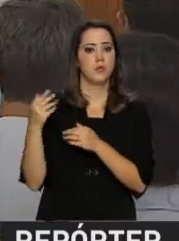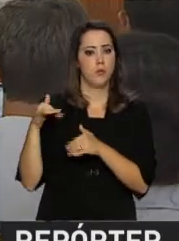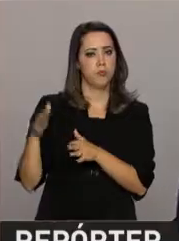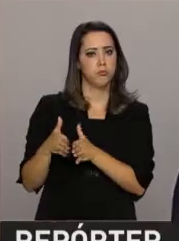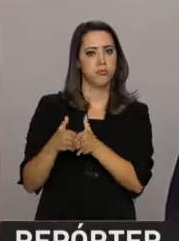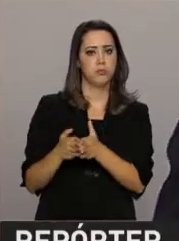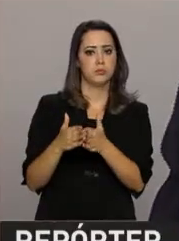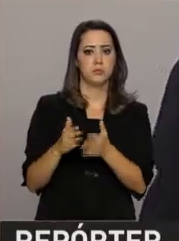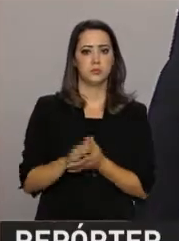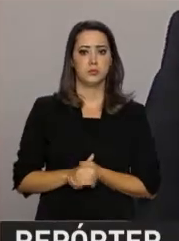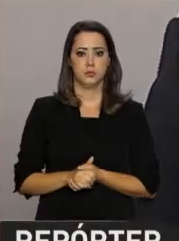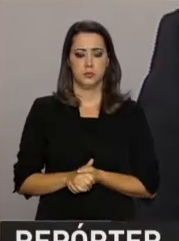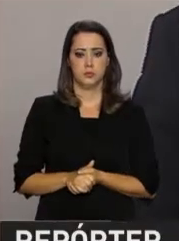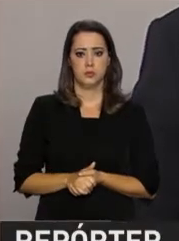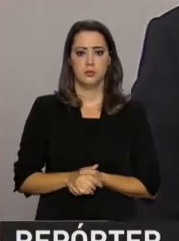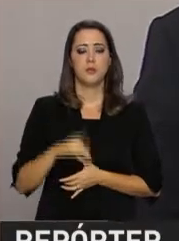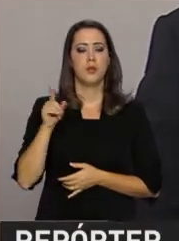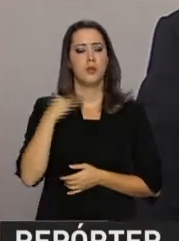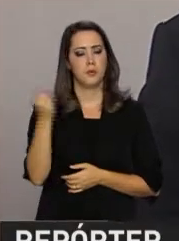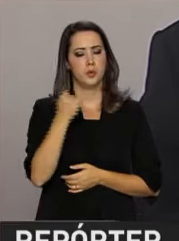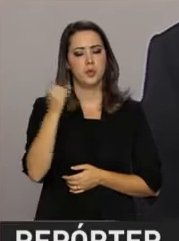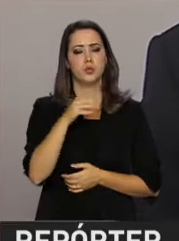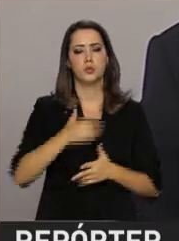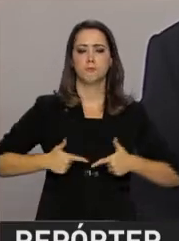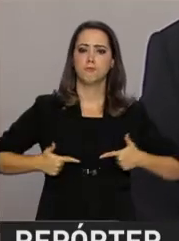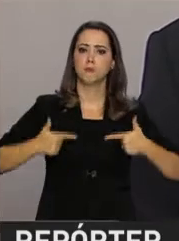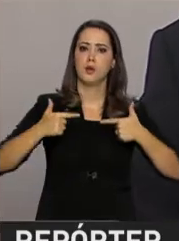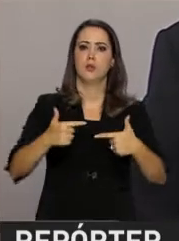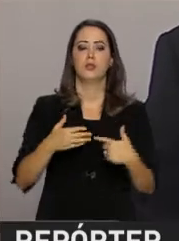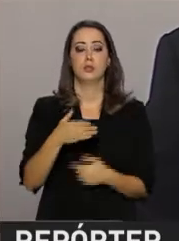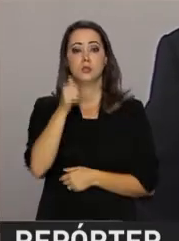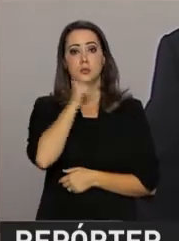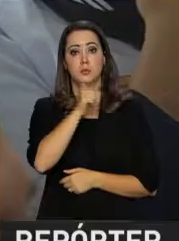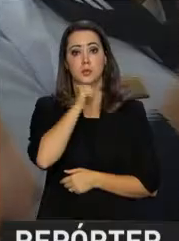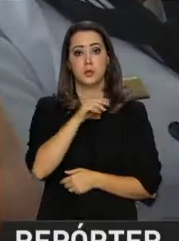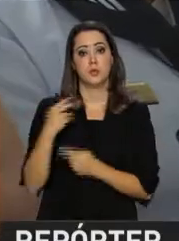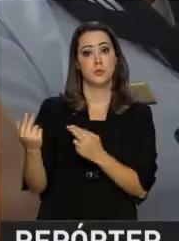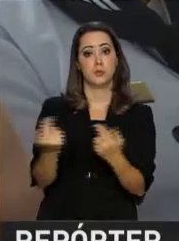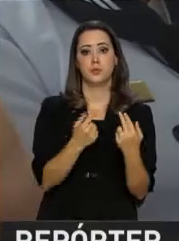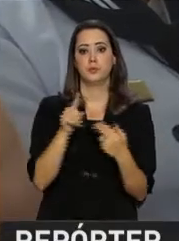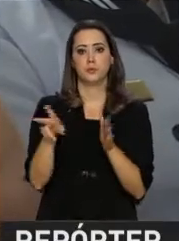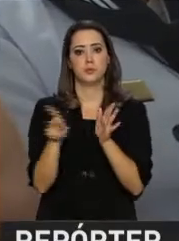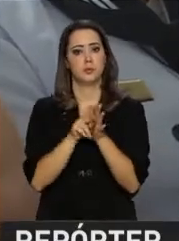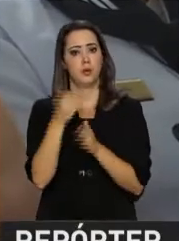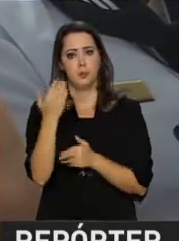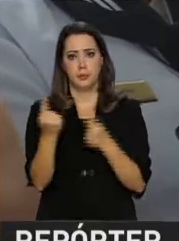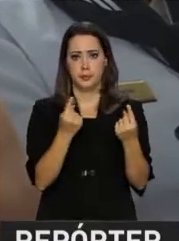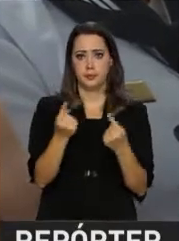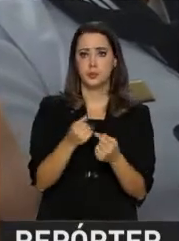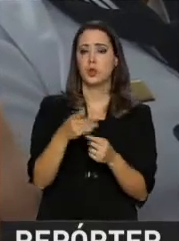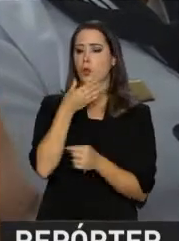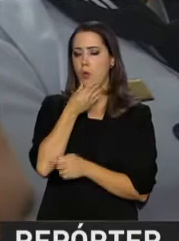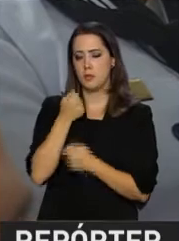melhor é importantíssimo a luta das mulheres por igualdade é uma luta delas é uma luta que cabe aos homens